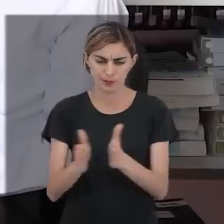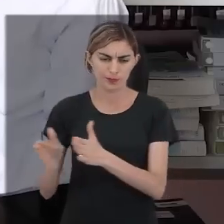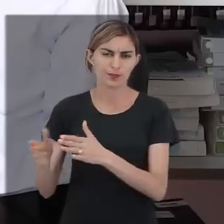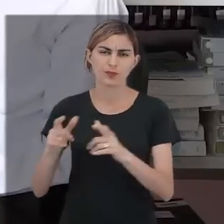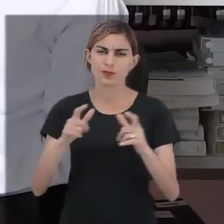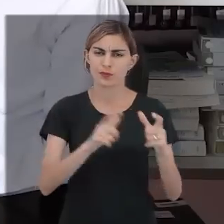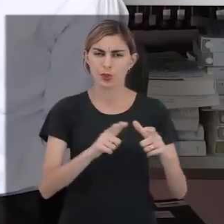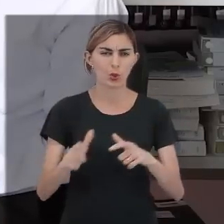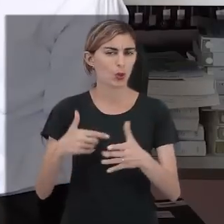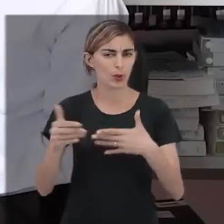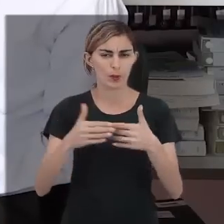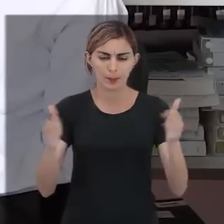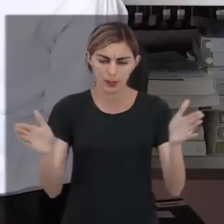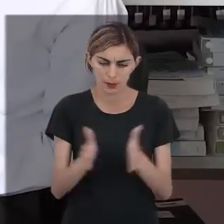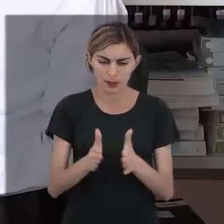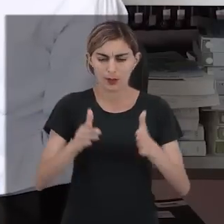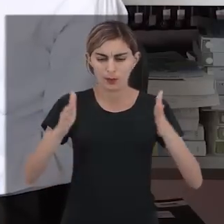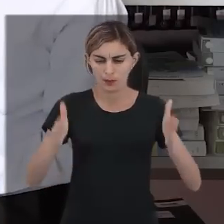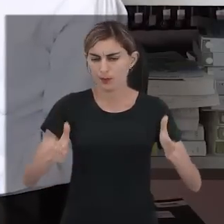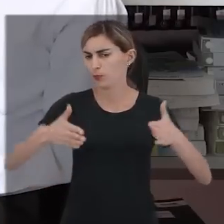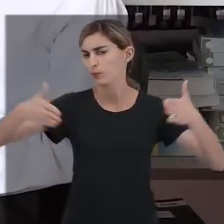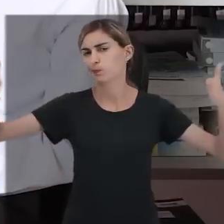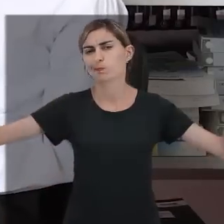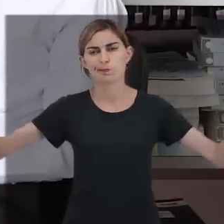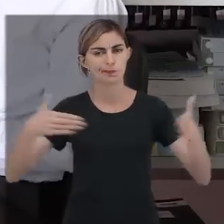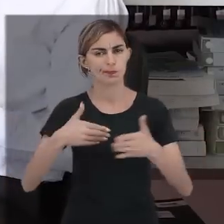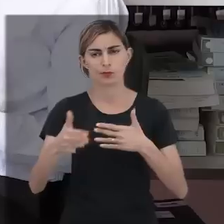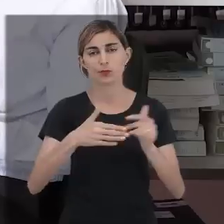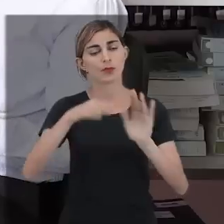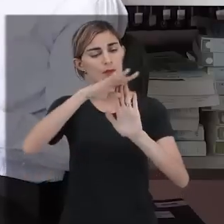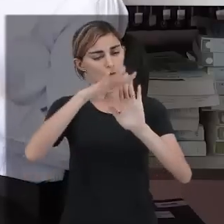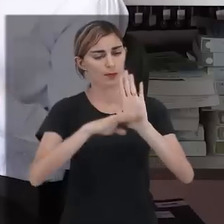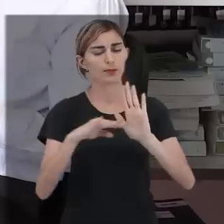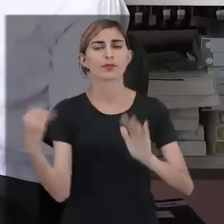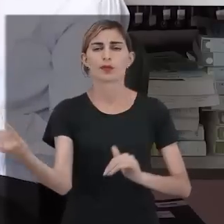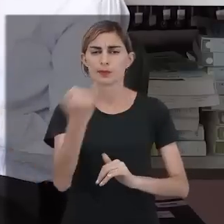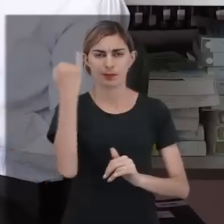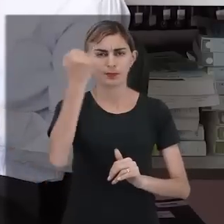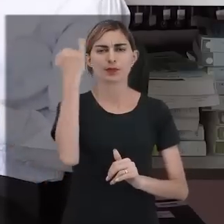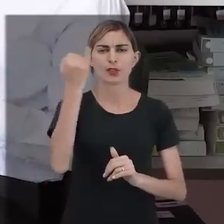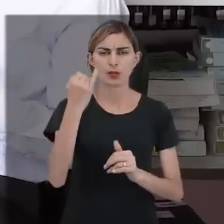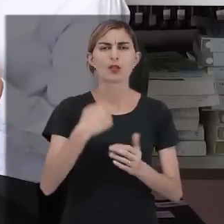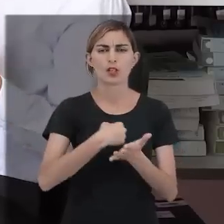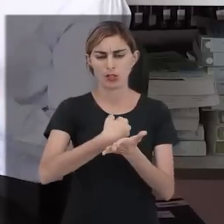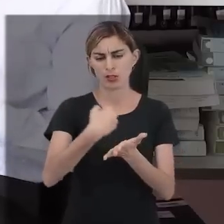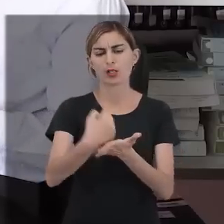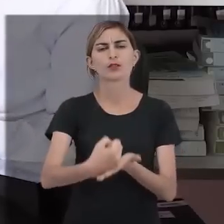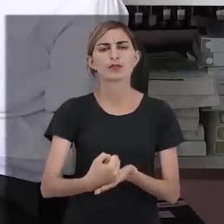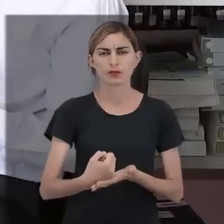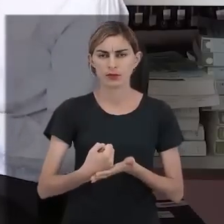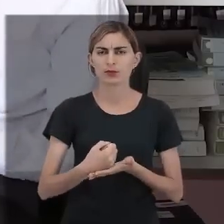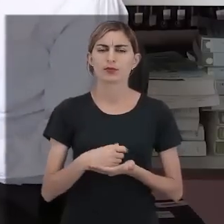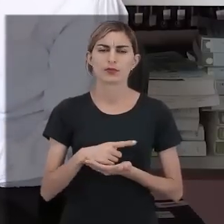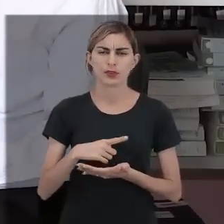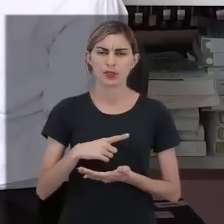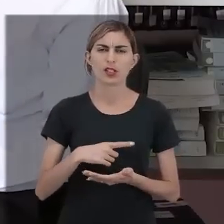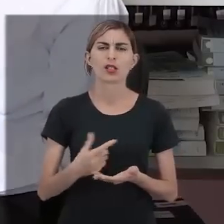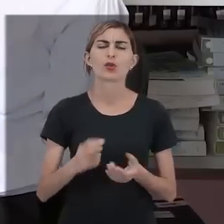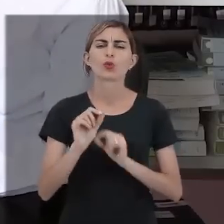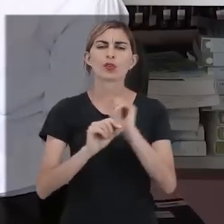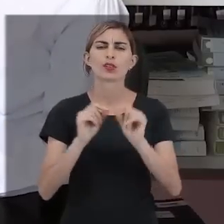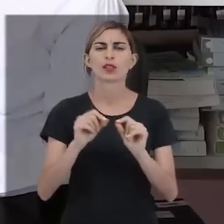média ou grande. Então, é de suma importância a questão da padronização. E a padronização, ela leva a certificação. E o que viria a ser essa certificação da